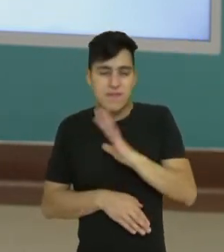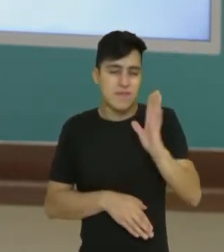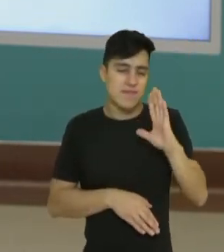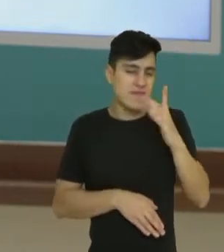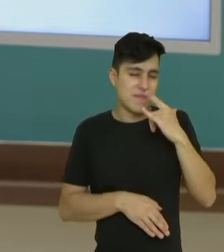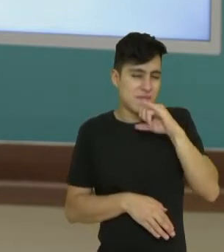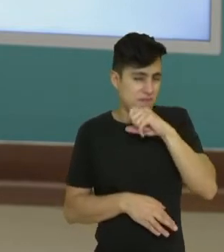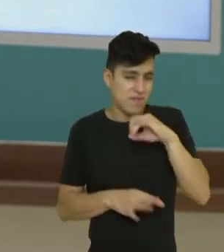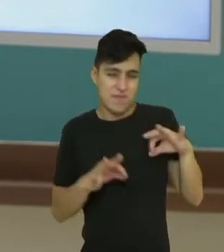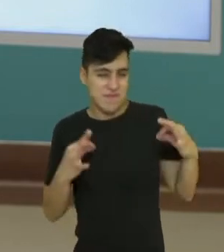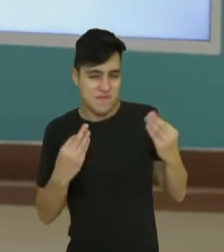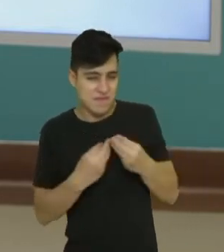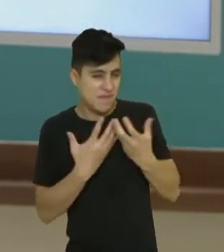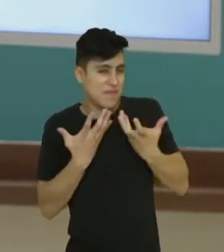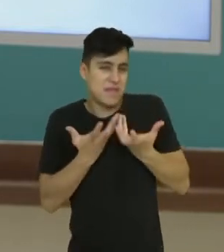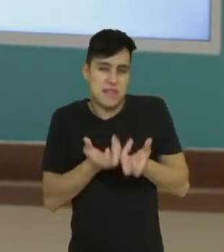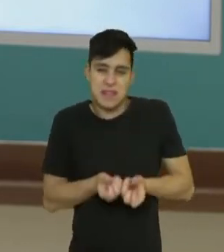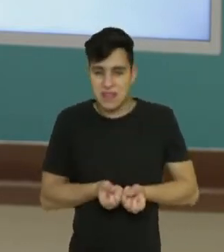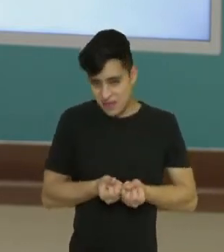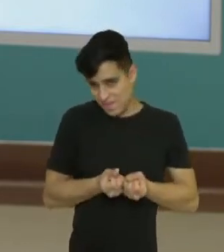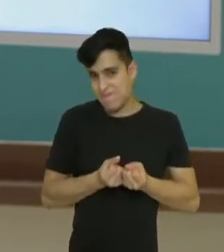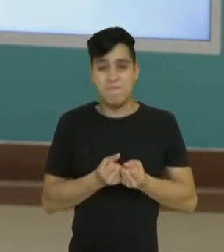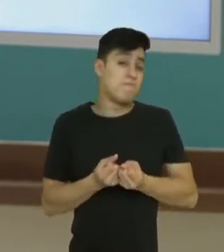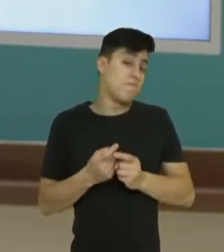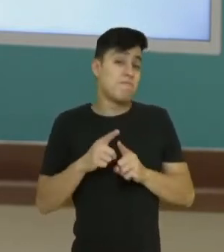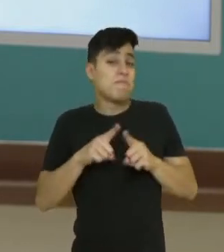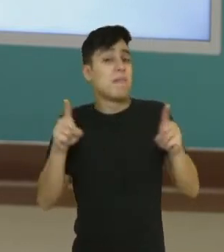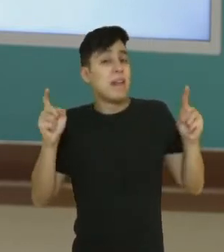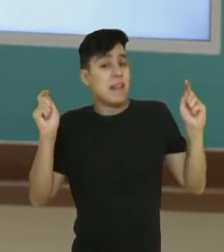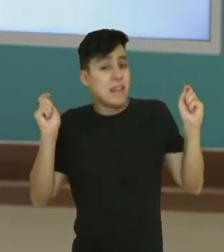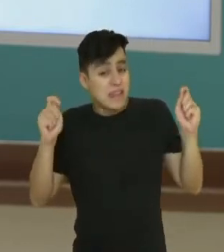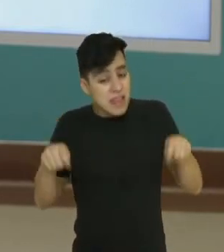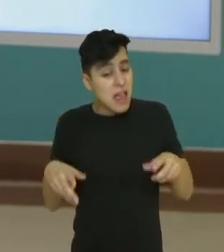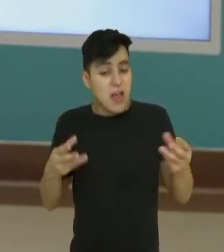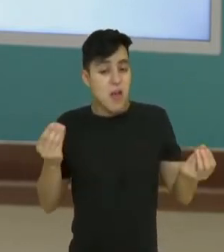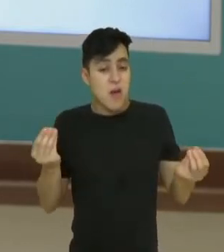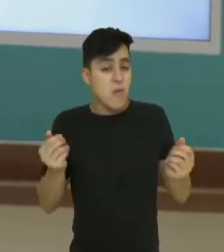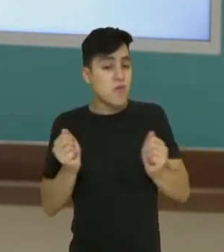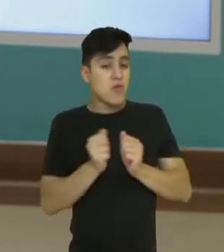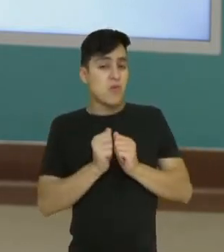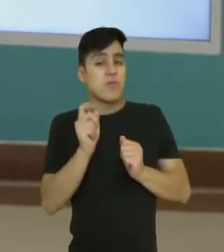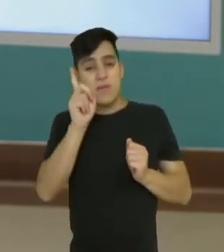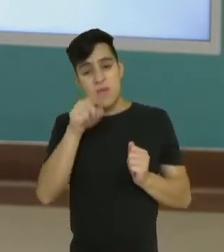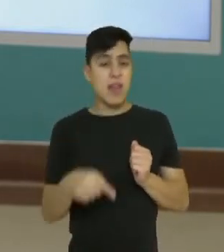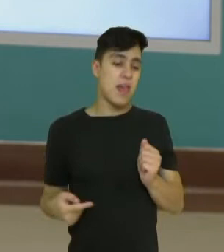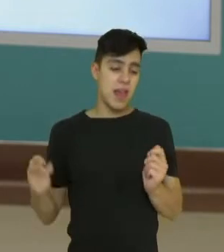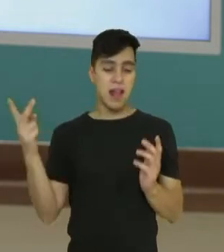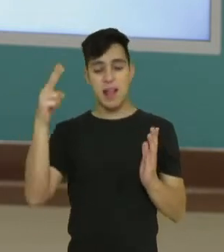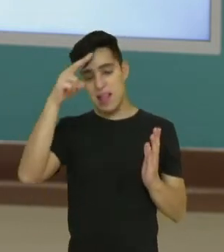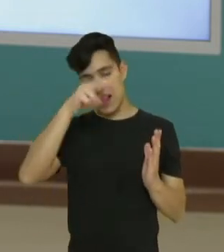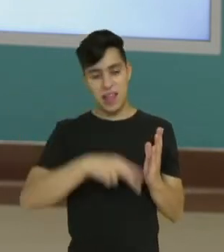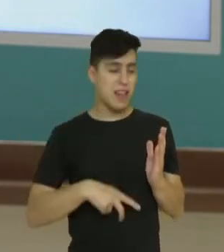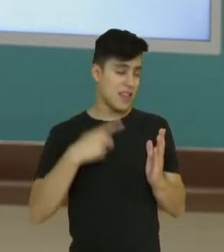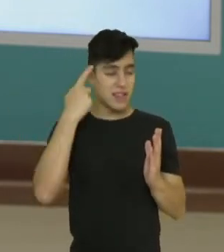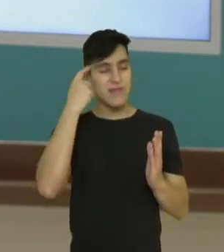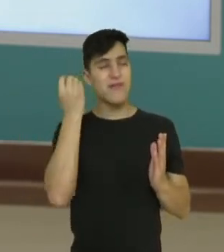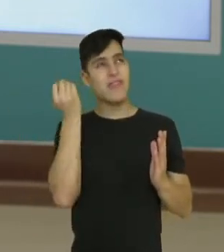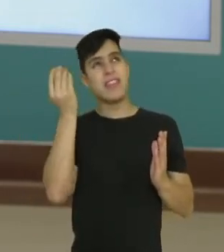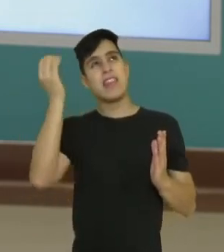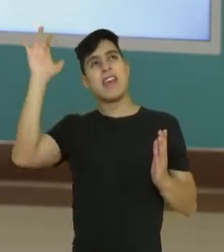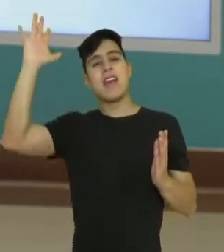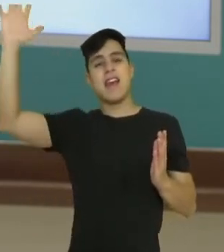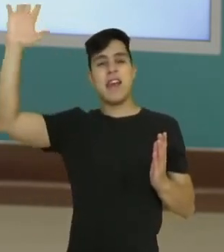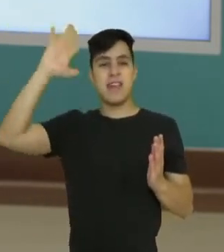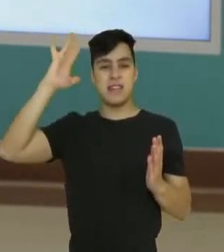pais, seus responsáveis não iriam deixar. Mas que tal viajar junto com o professor através da leitura? Olha que legal! Então veja